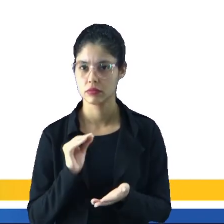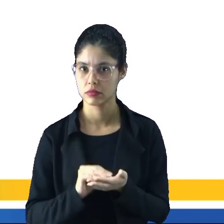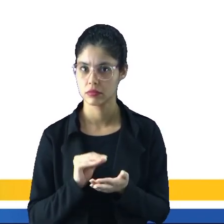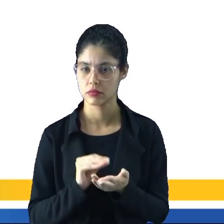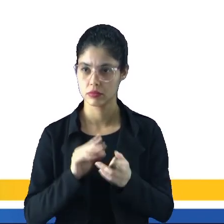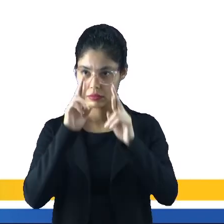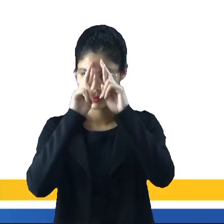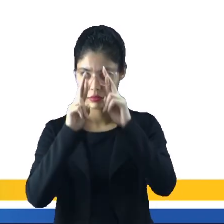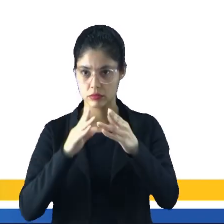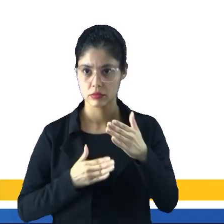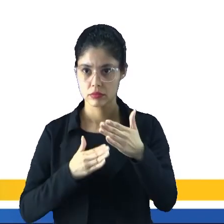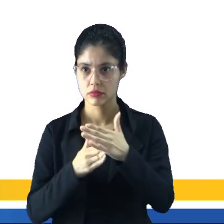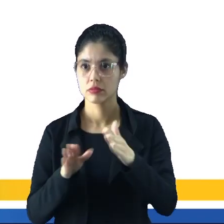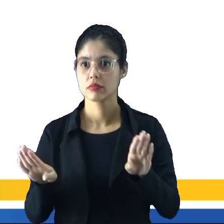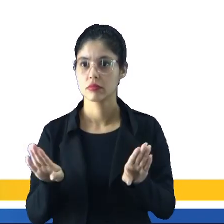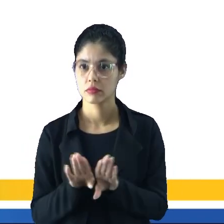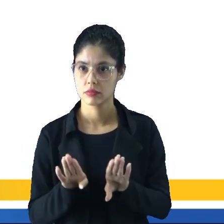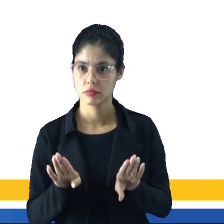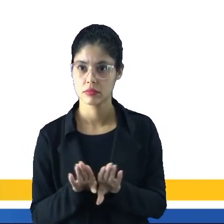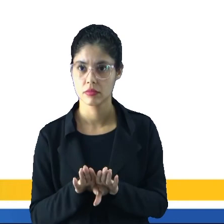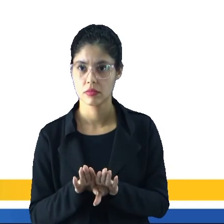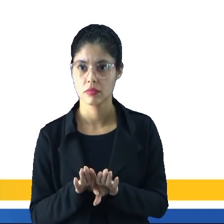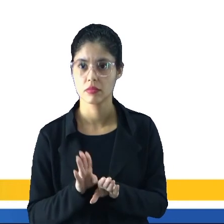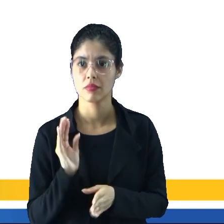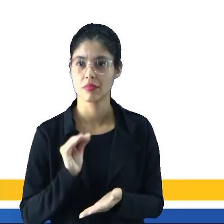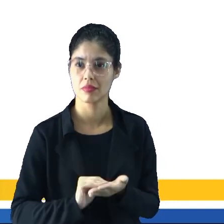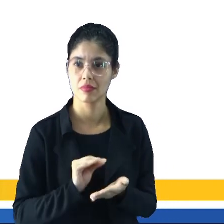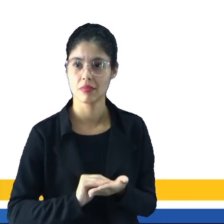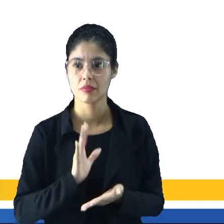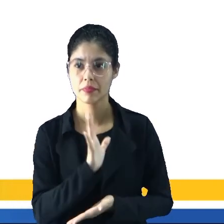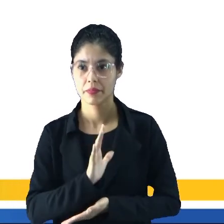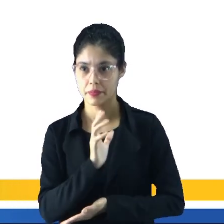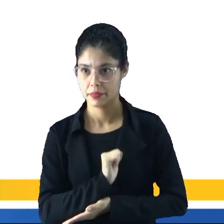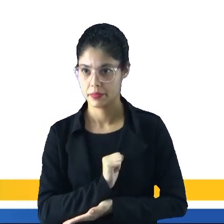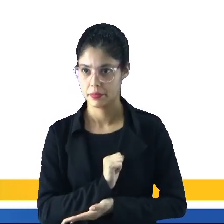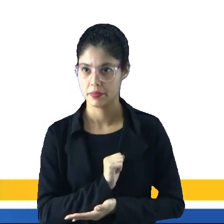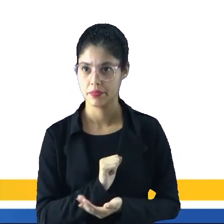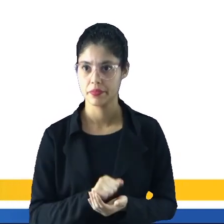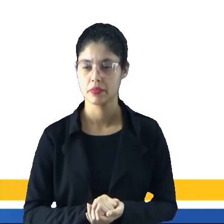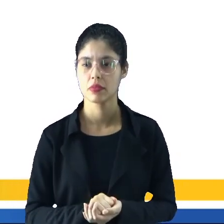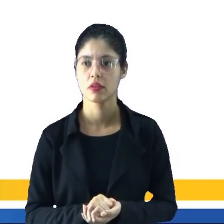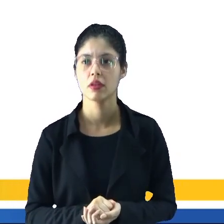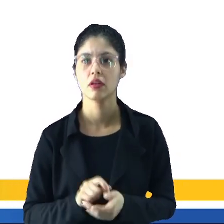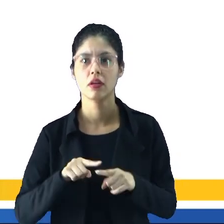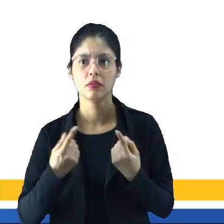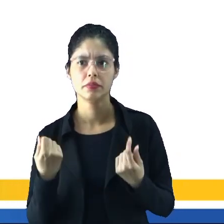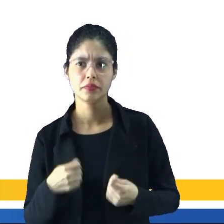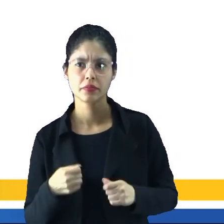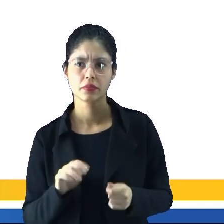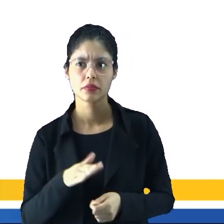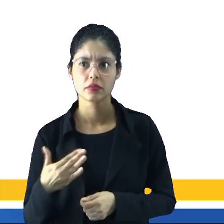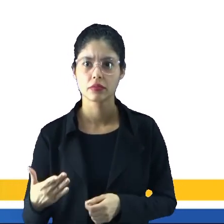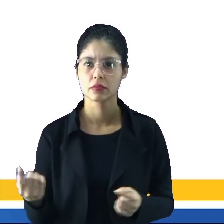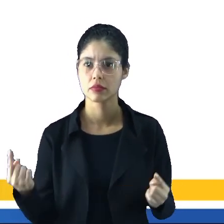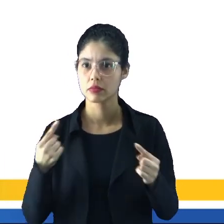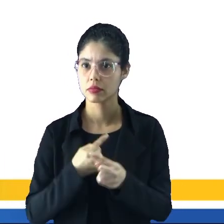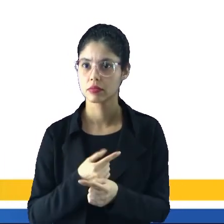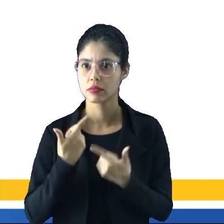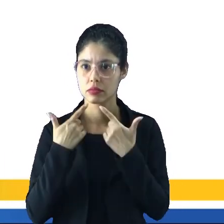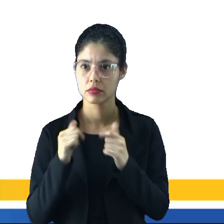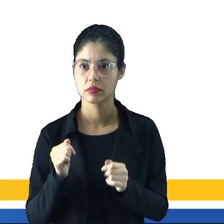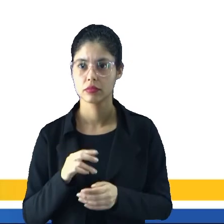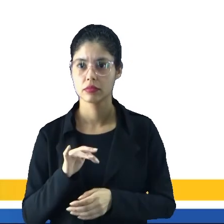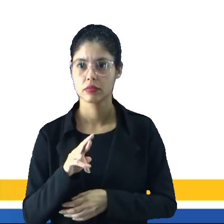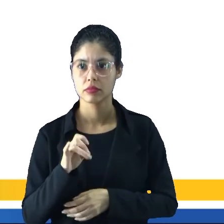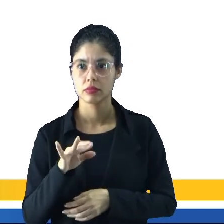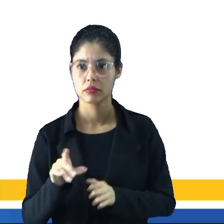falta de respeito e limites, mas também falta de amor. Mas você precisa, quando eles cruzam a